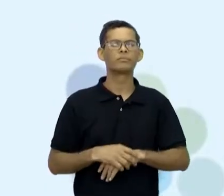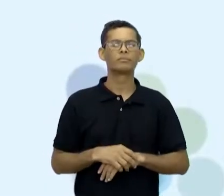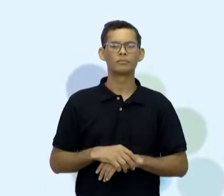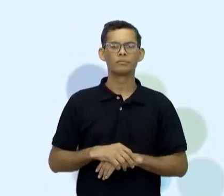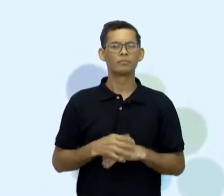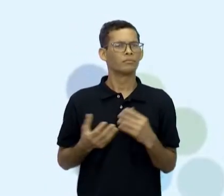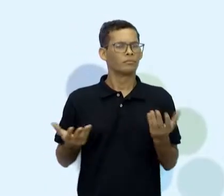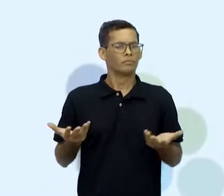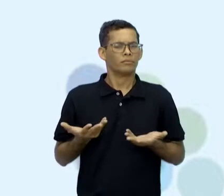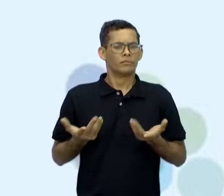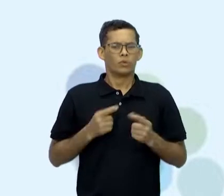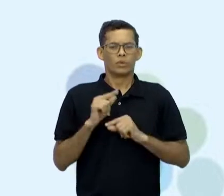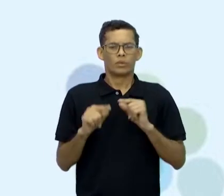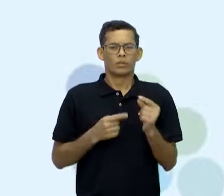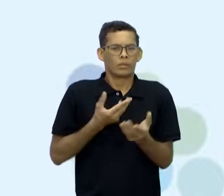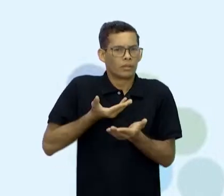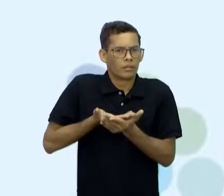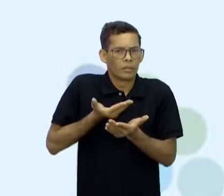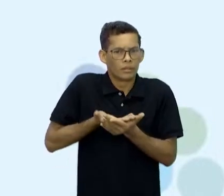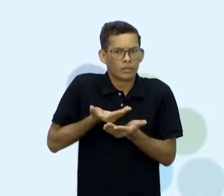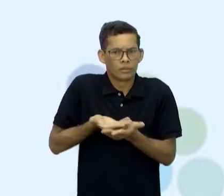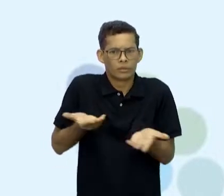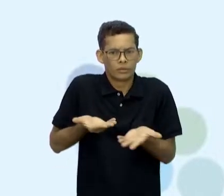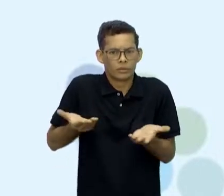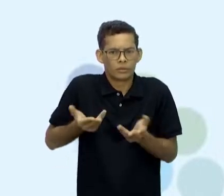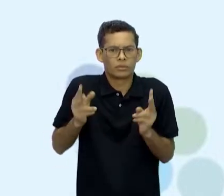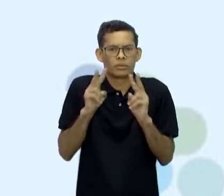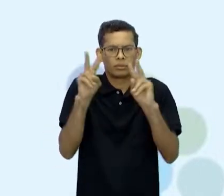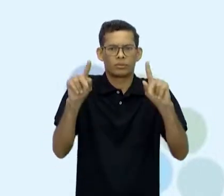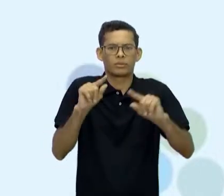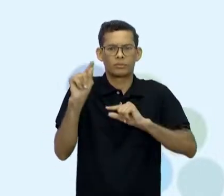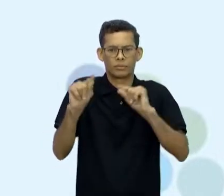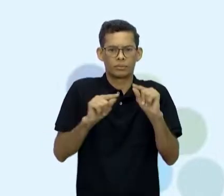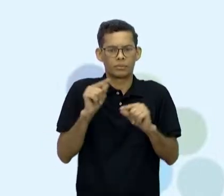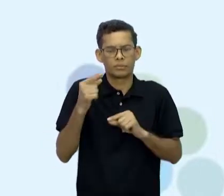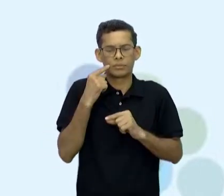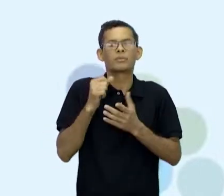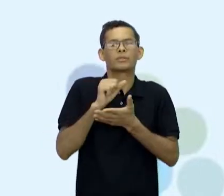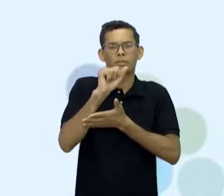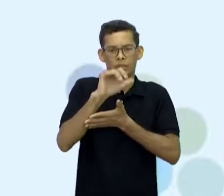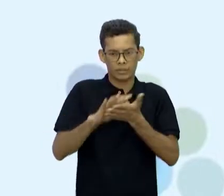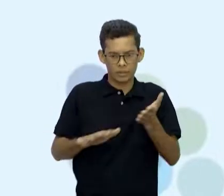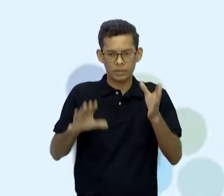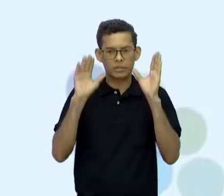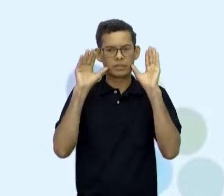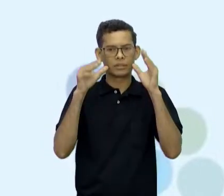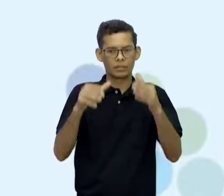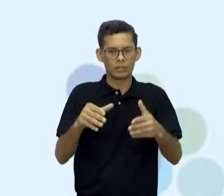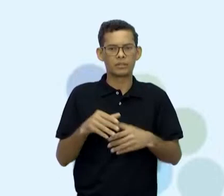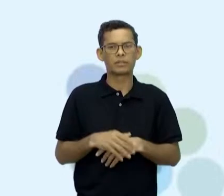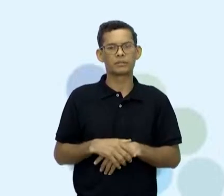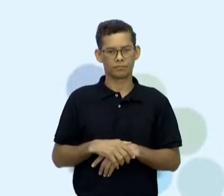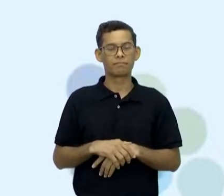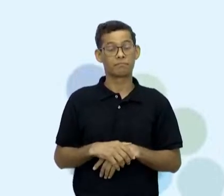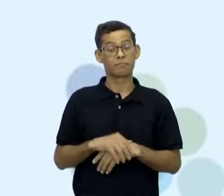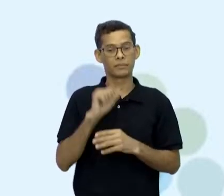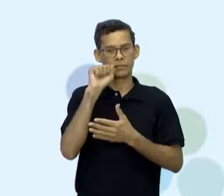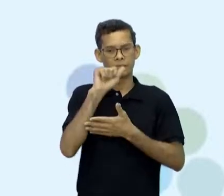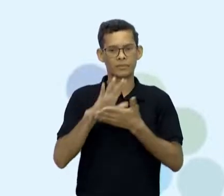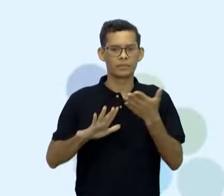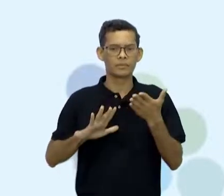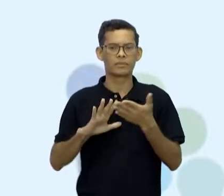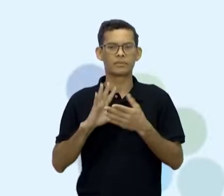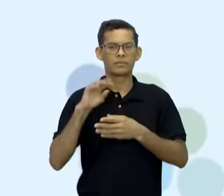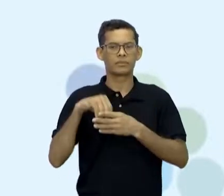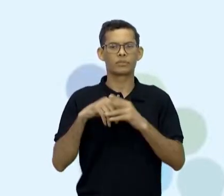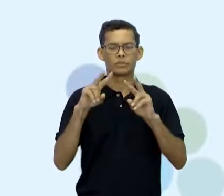aula de hoje, mas vai ser sobre o quê? É, aula de hoje, pessoal, não tem jeito, né? Não tem como escapar. Exercícios, exercises de